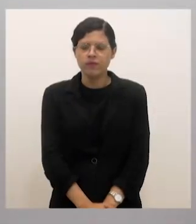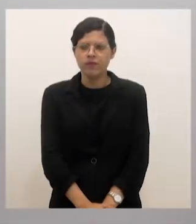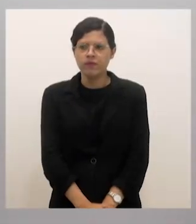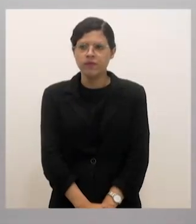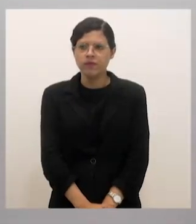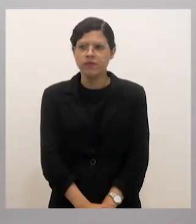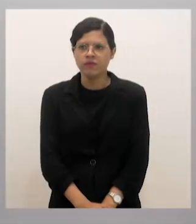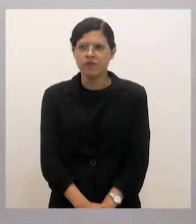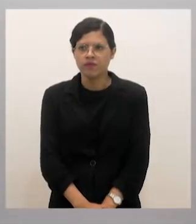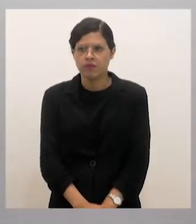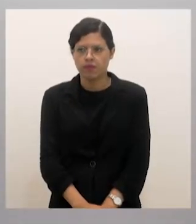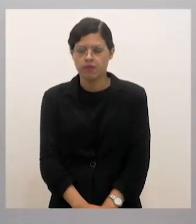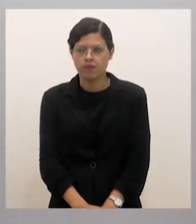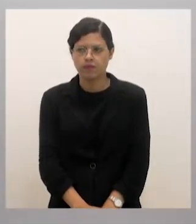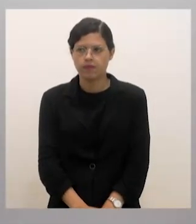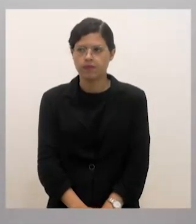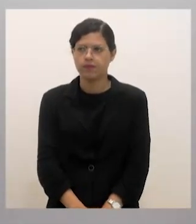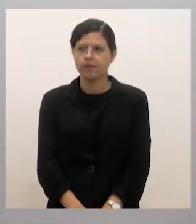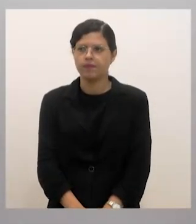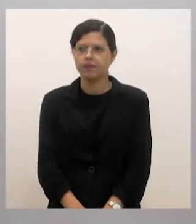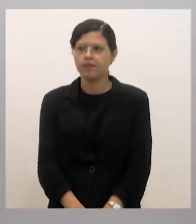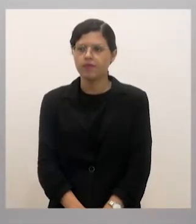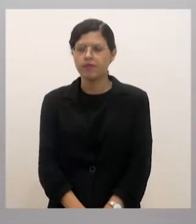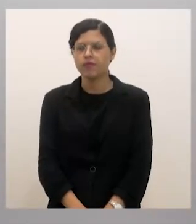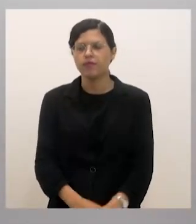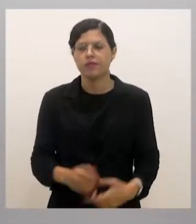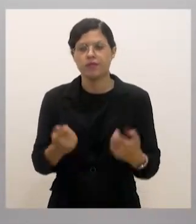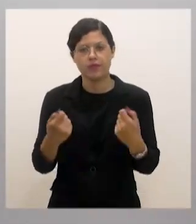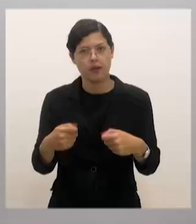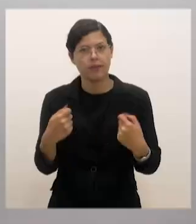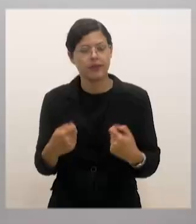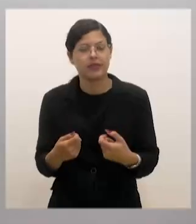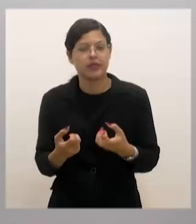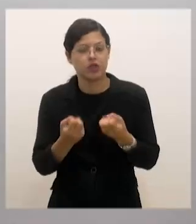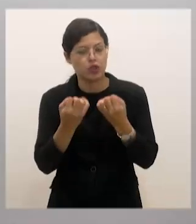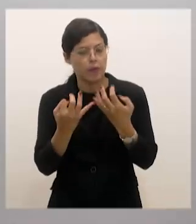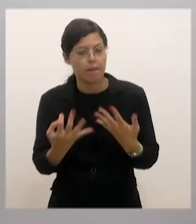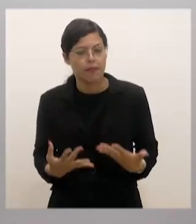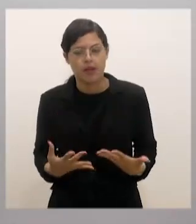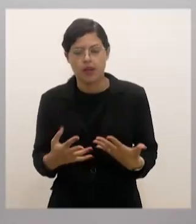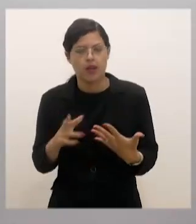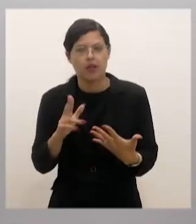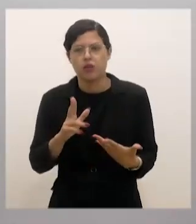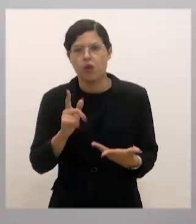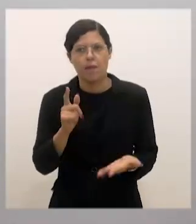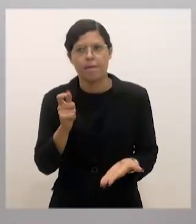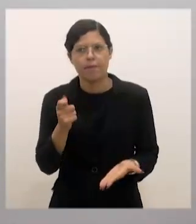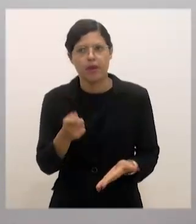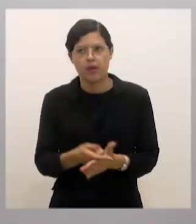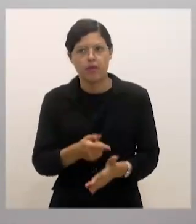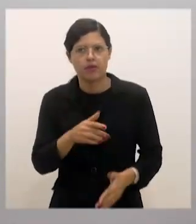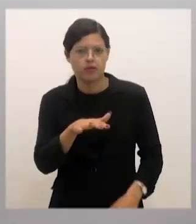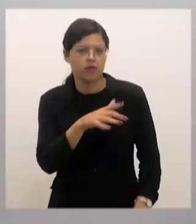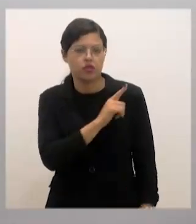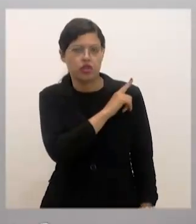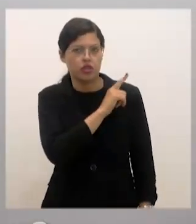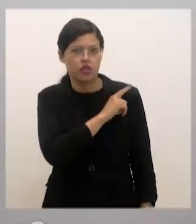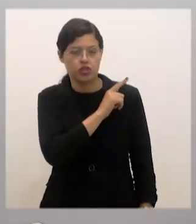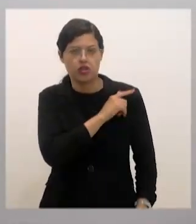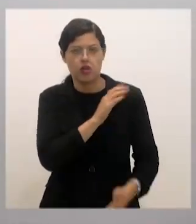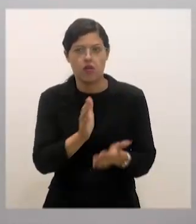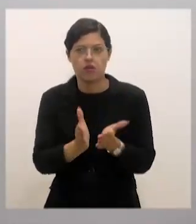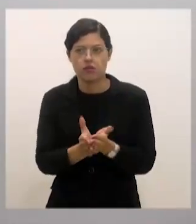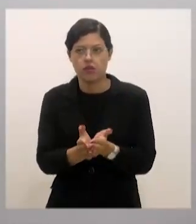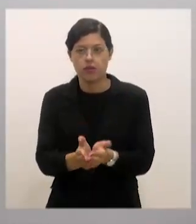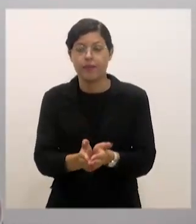não tem que ficar muito claro que essa não é uma taxa de gestão naval, é uma taxa